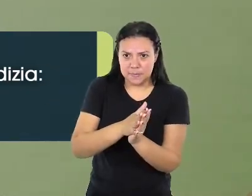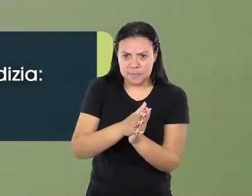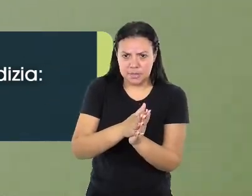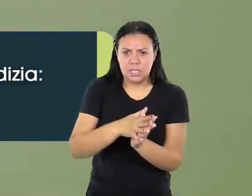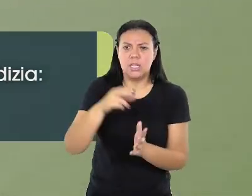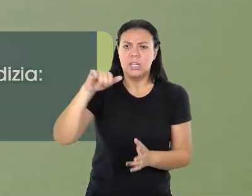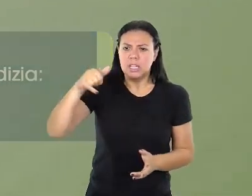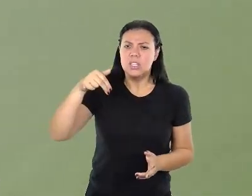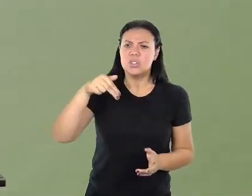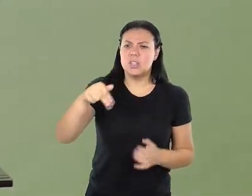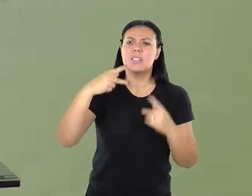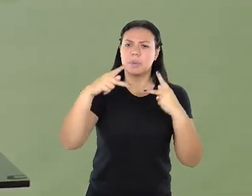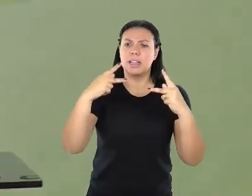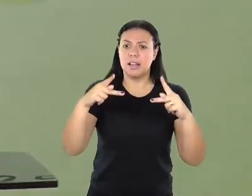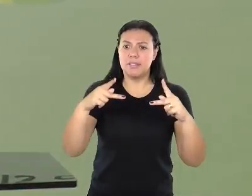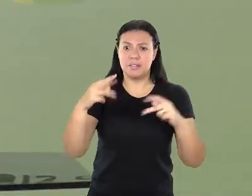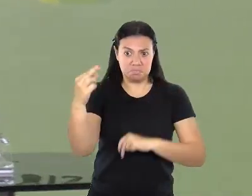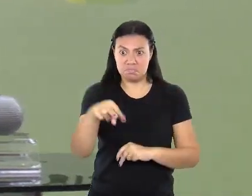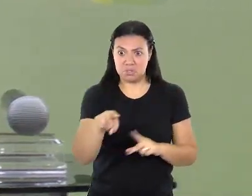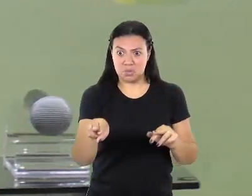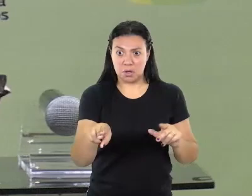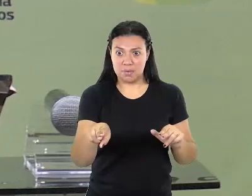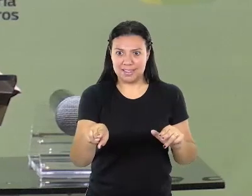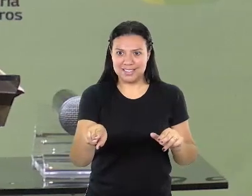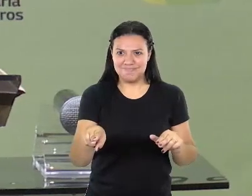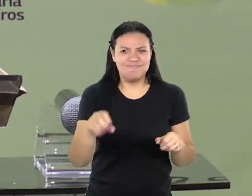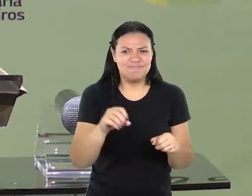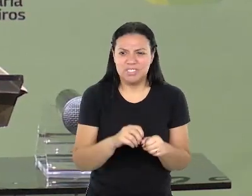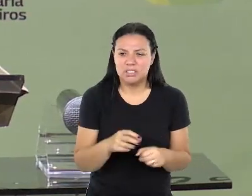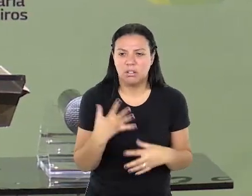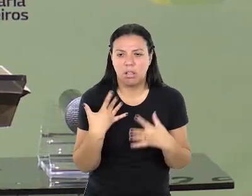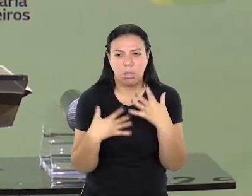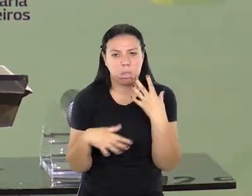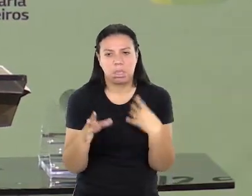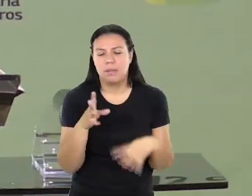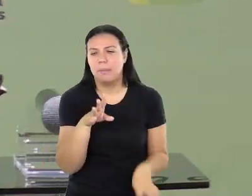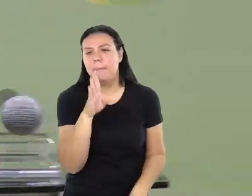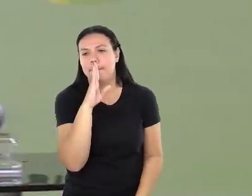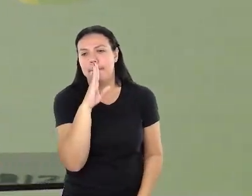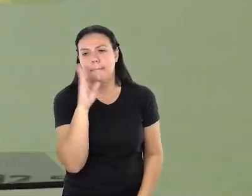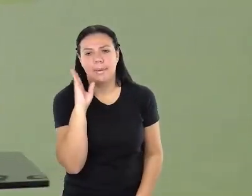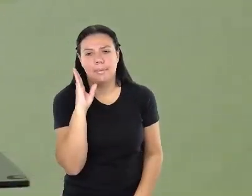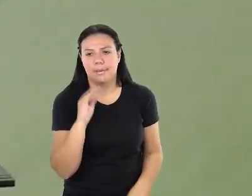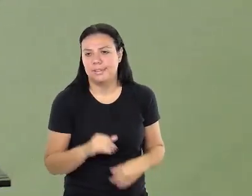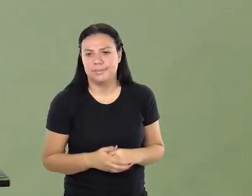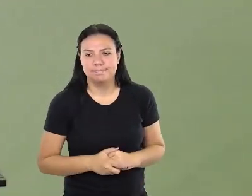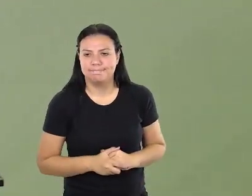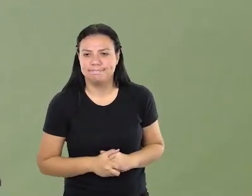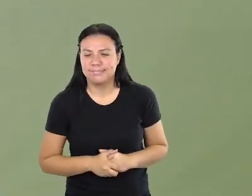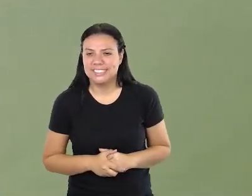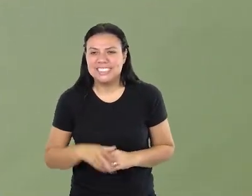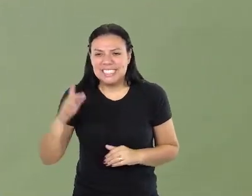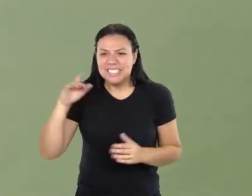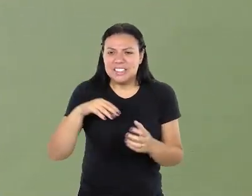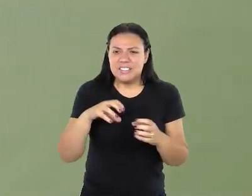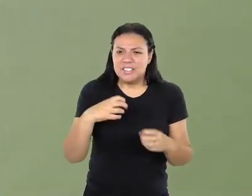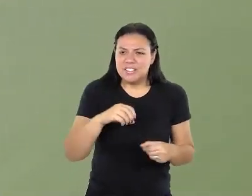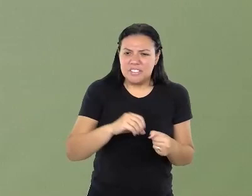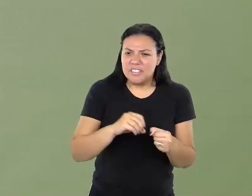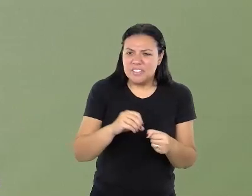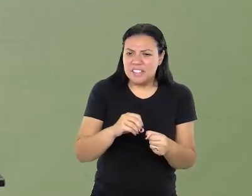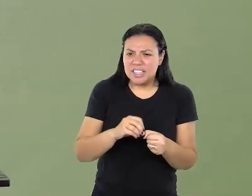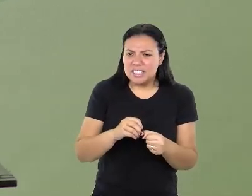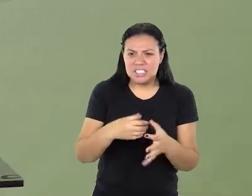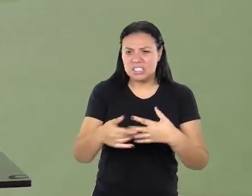Ninguém se converte. Ou seja, ele fez a obra de Deus relaxadamente para mesmo na segunda chance,